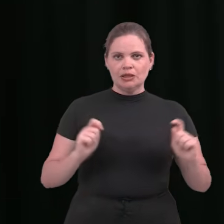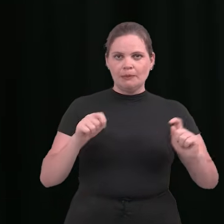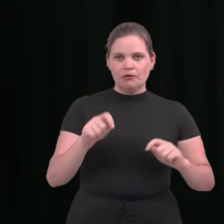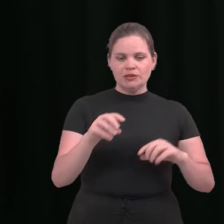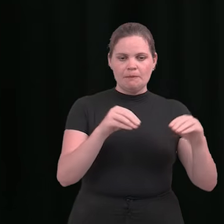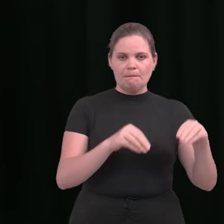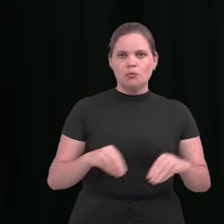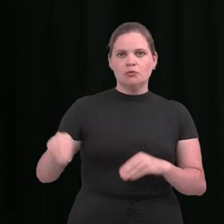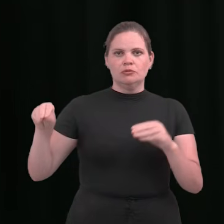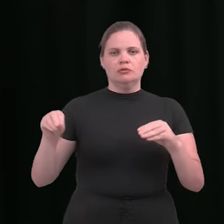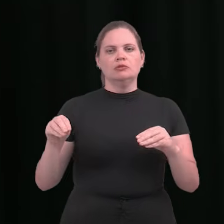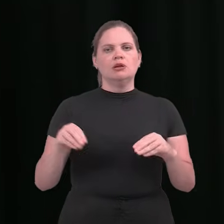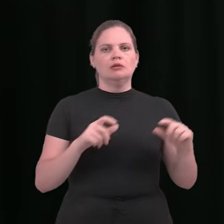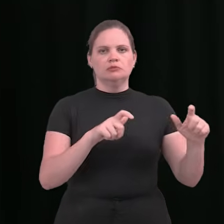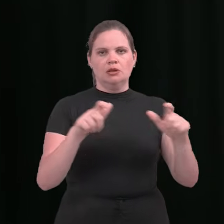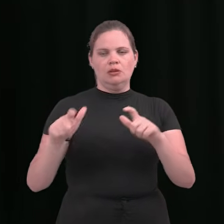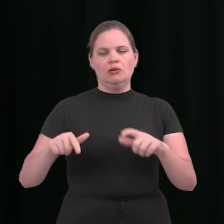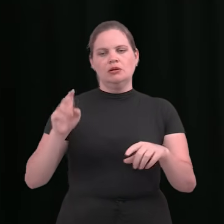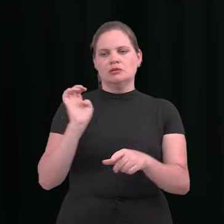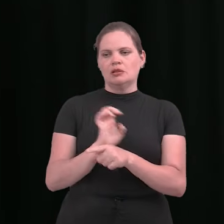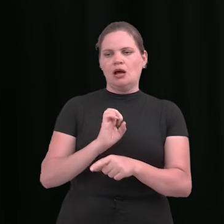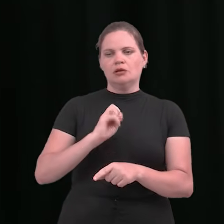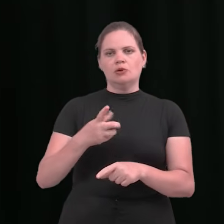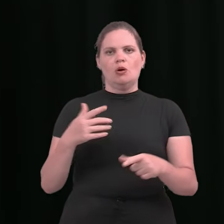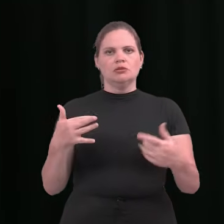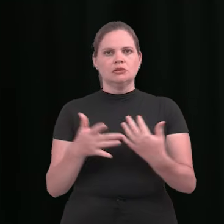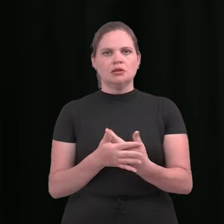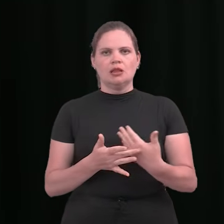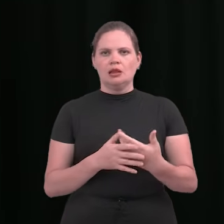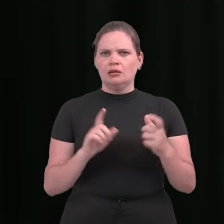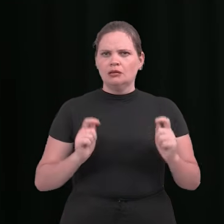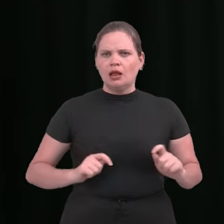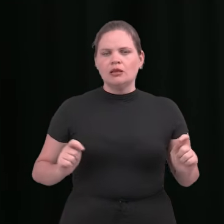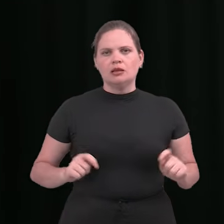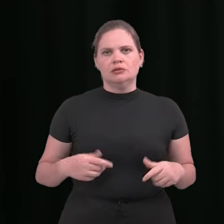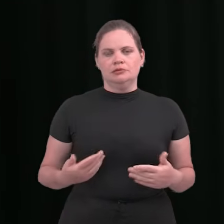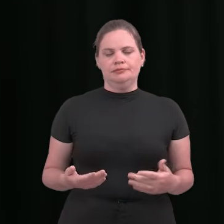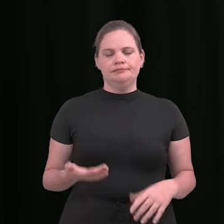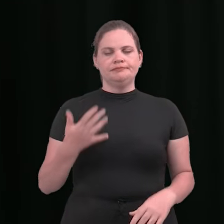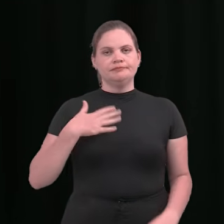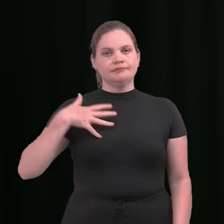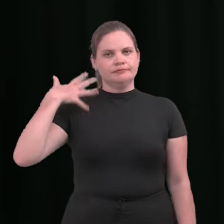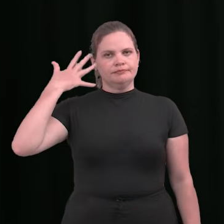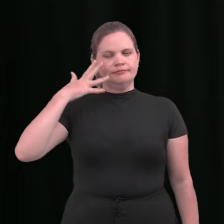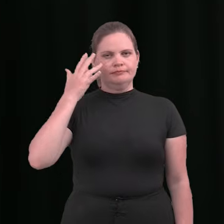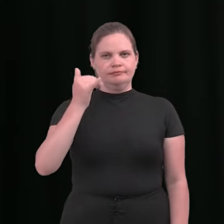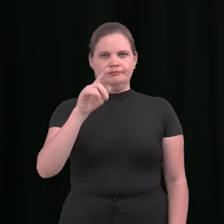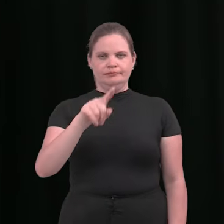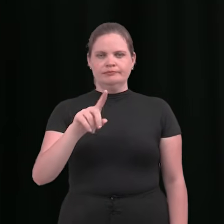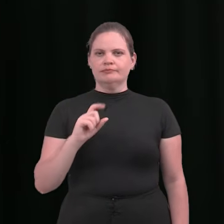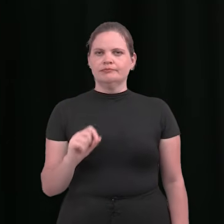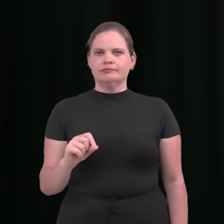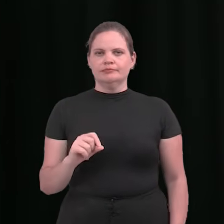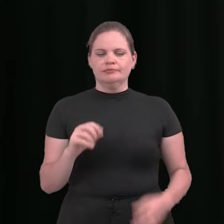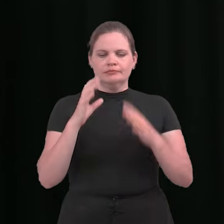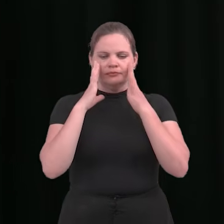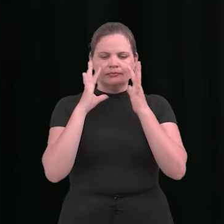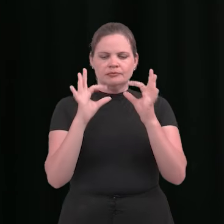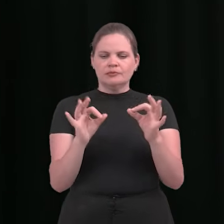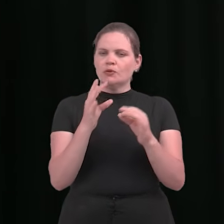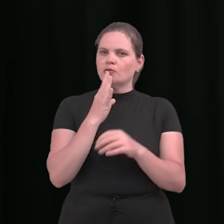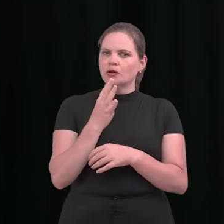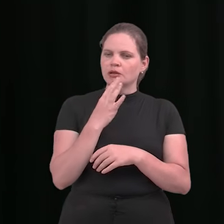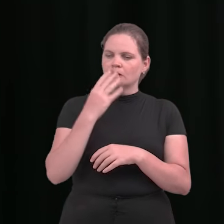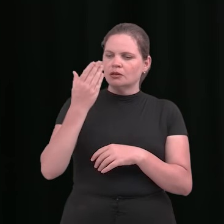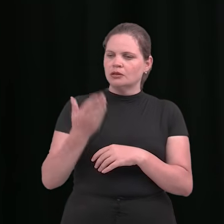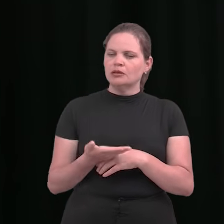estados, nas cidades, capitais ou cidades menores. Então, a minha mensagem final, ela está nesse sentido.